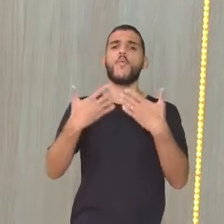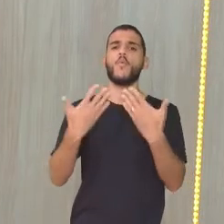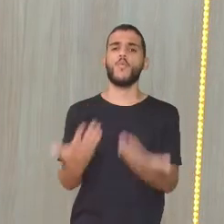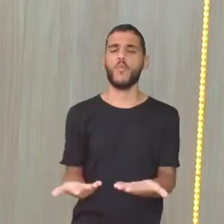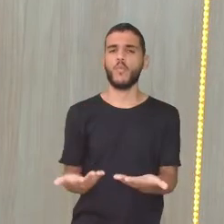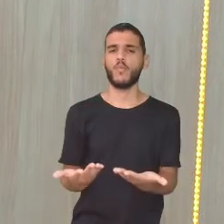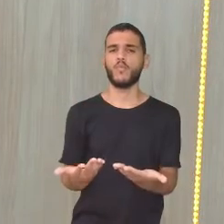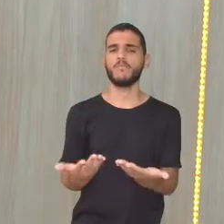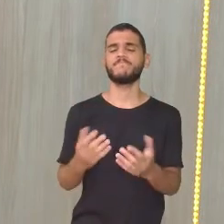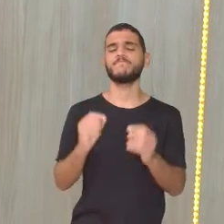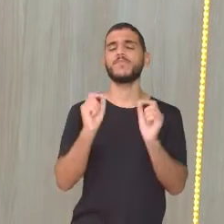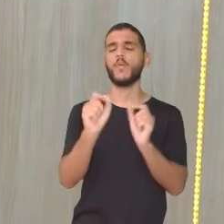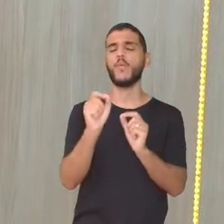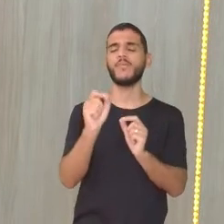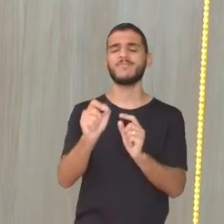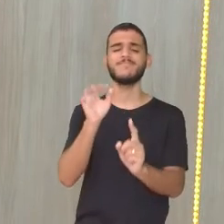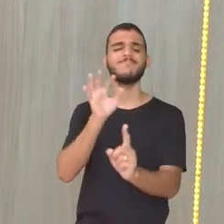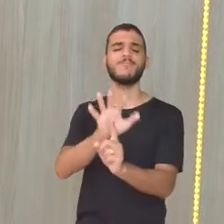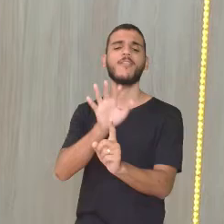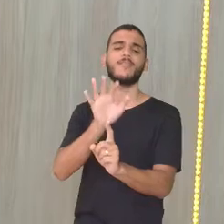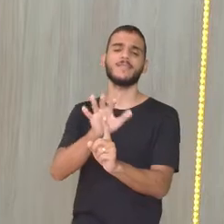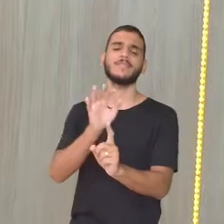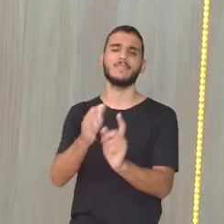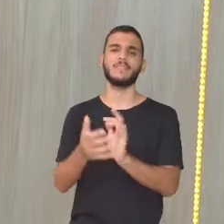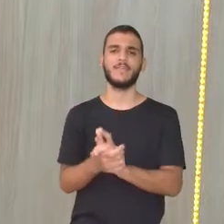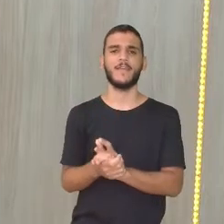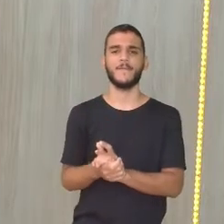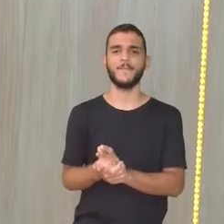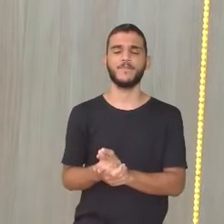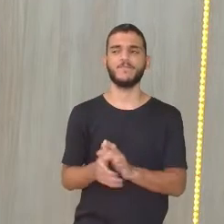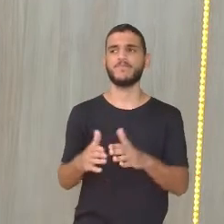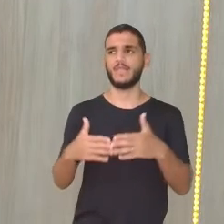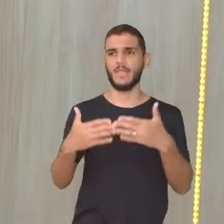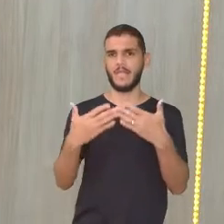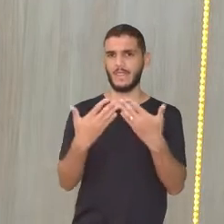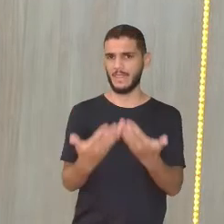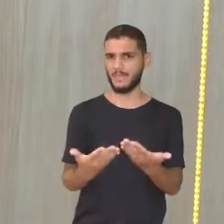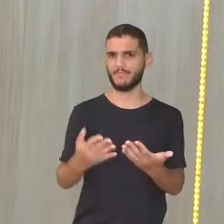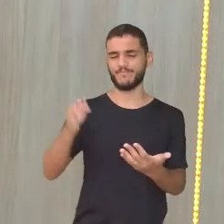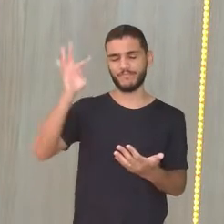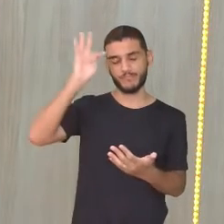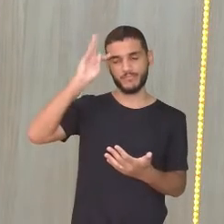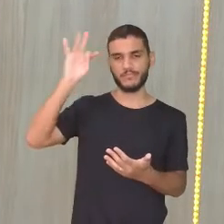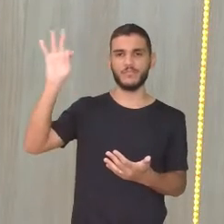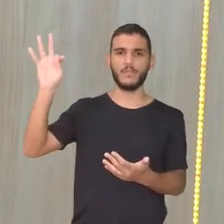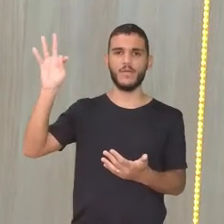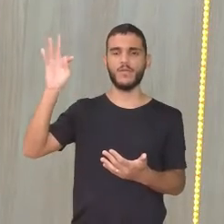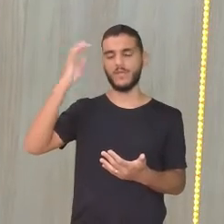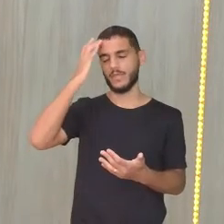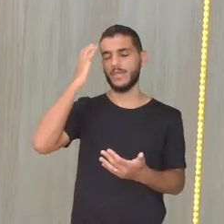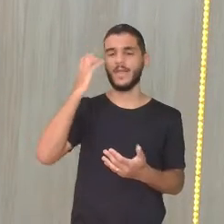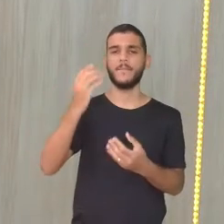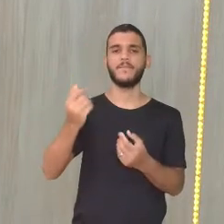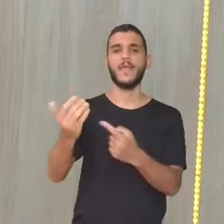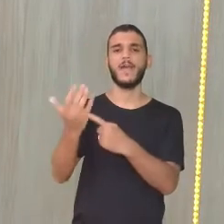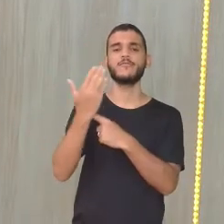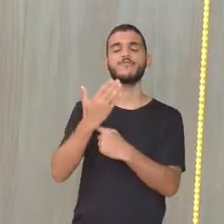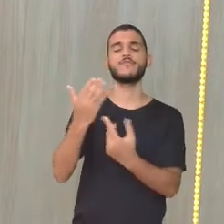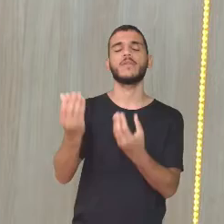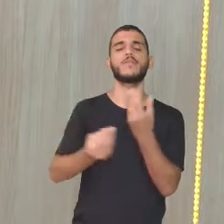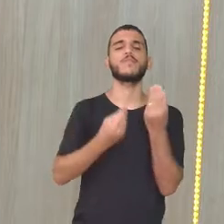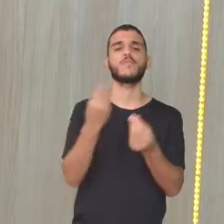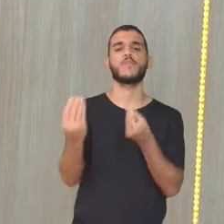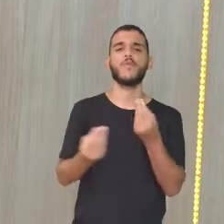ali relacionados. Então, a teoria geral dos sistemas ajuda bastante, né, a